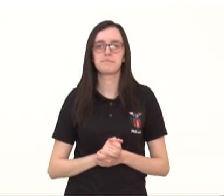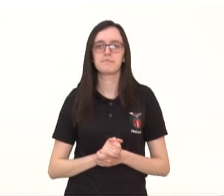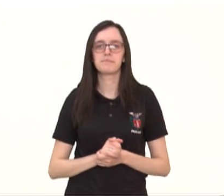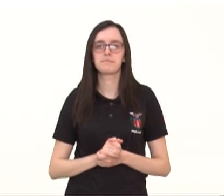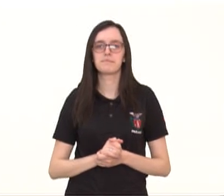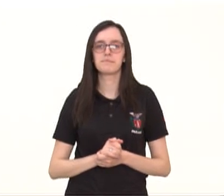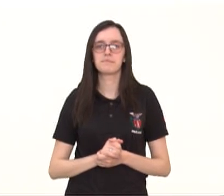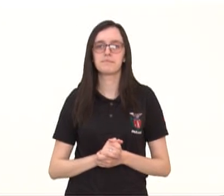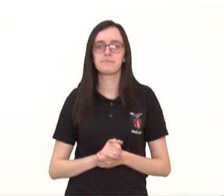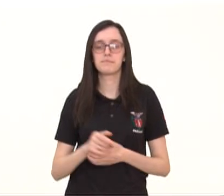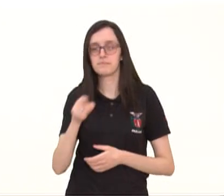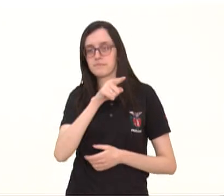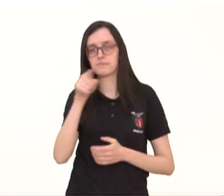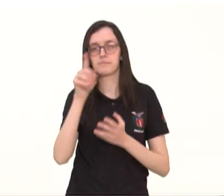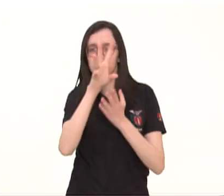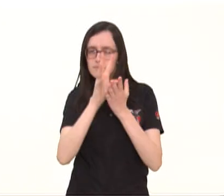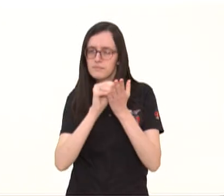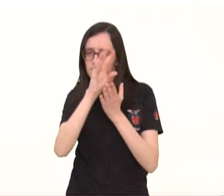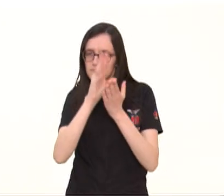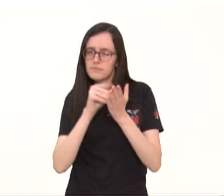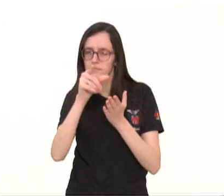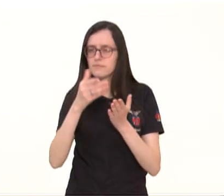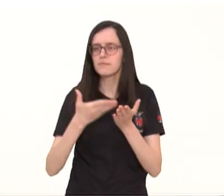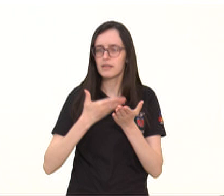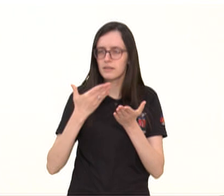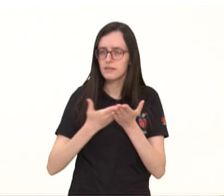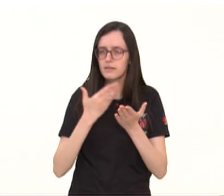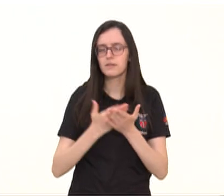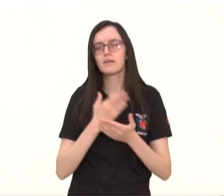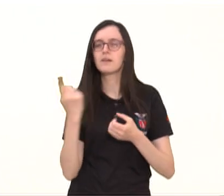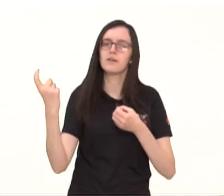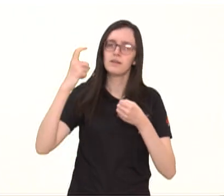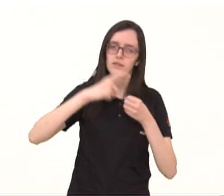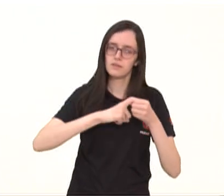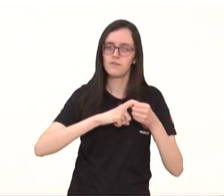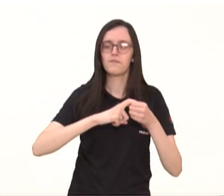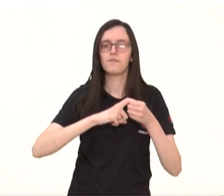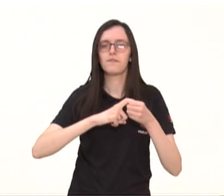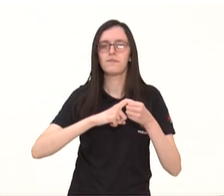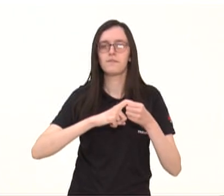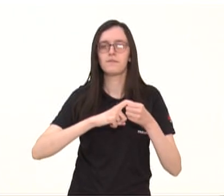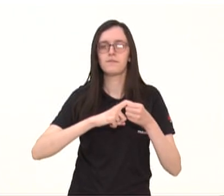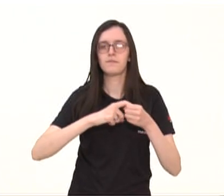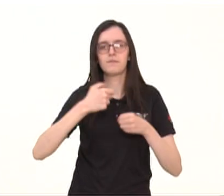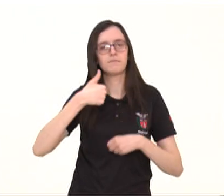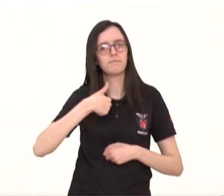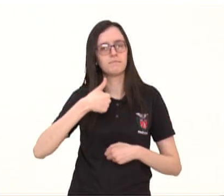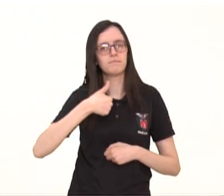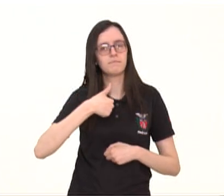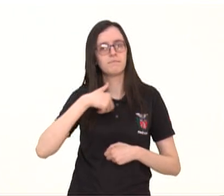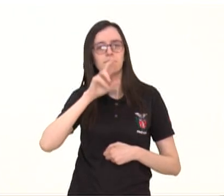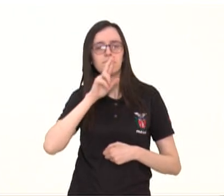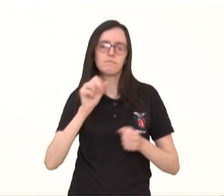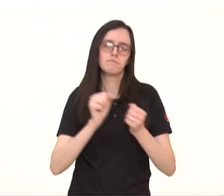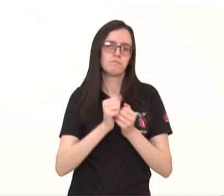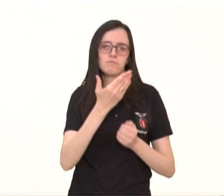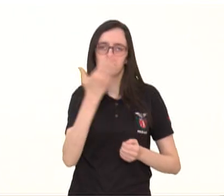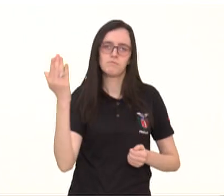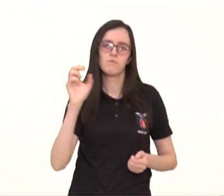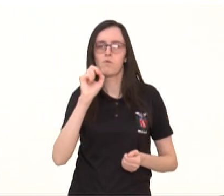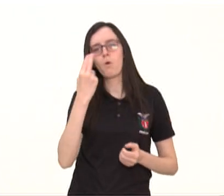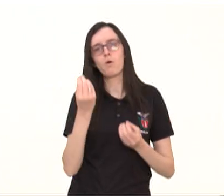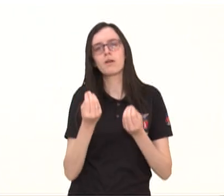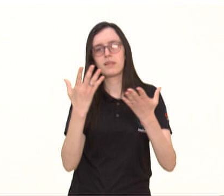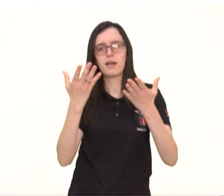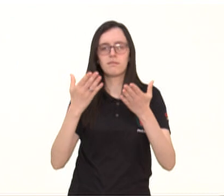Você copia aí no seu caderno e na volta eu respondo junto com você ou te